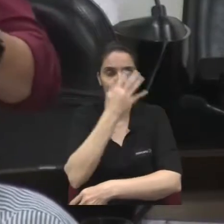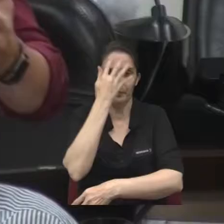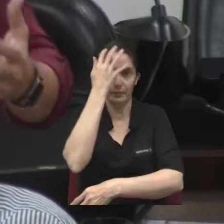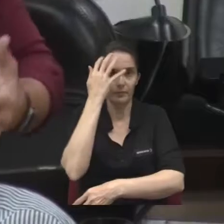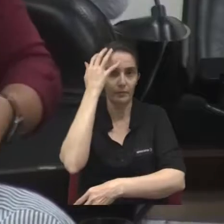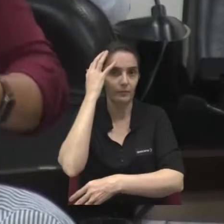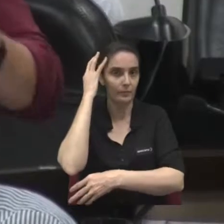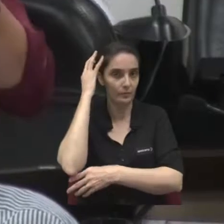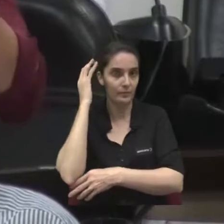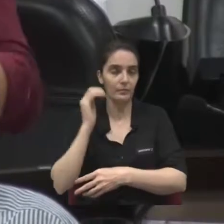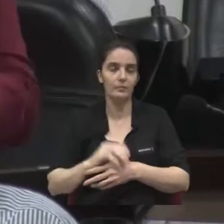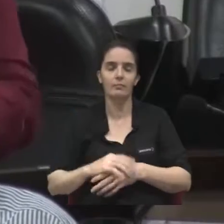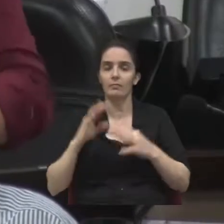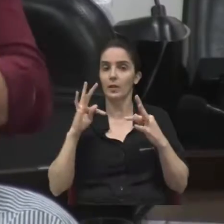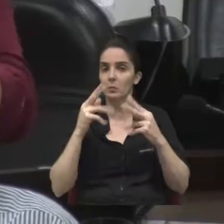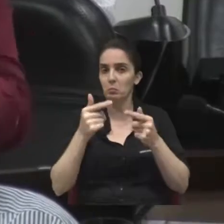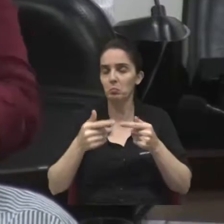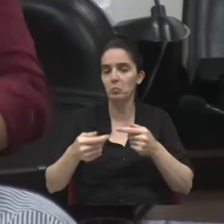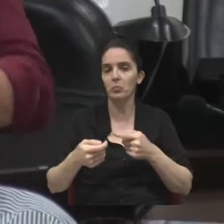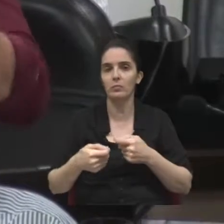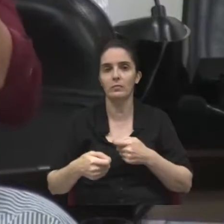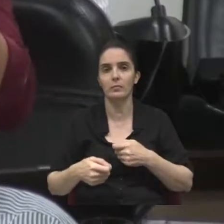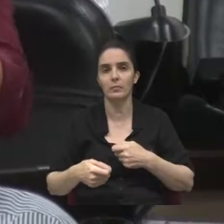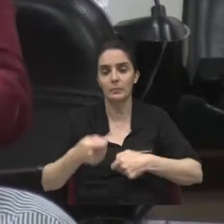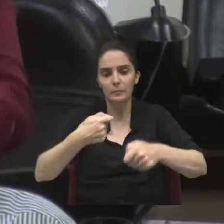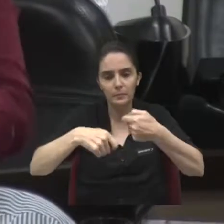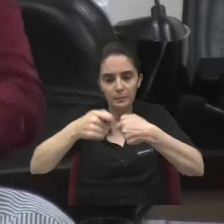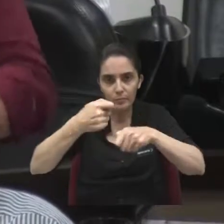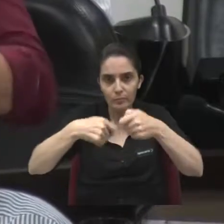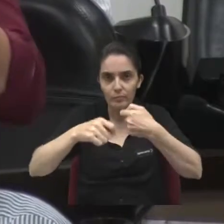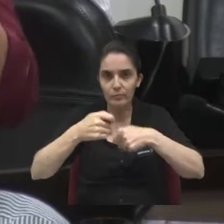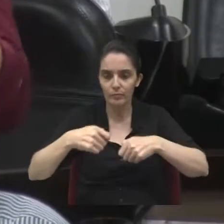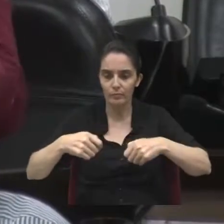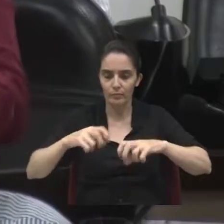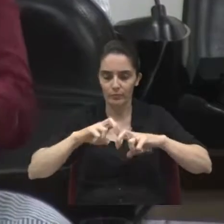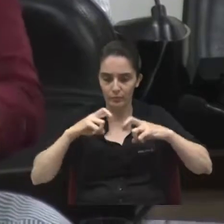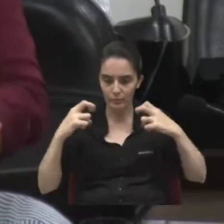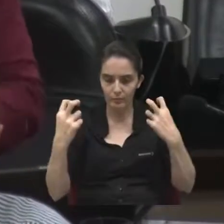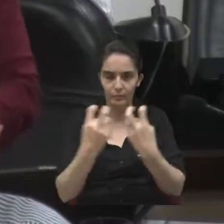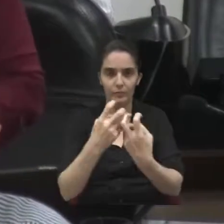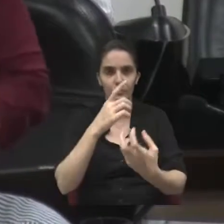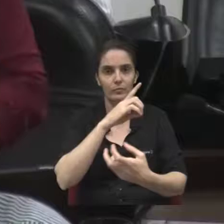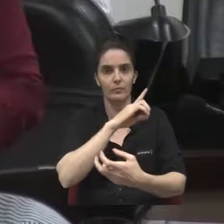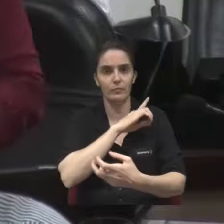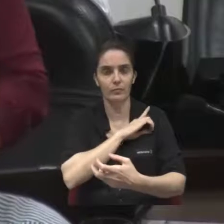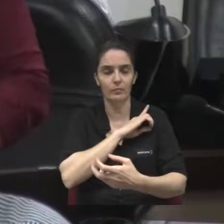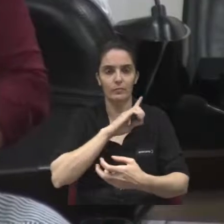toda essa negociação onde sentou na mesa a INCRA, deputado Miguel Lombardi, prefeito Mário,